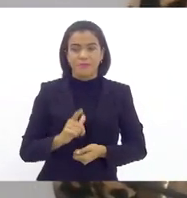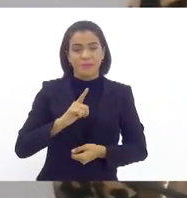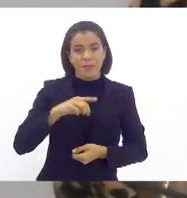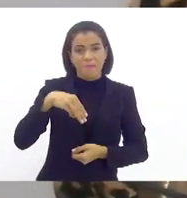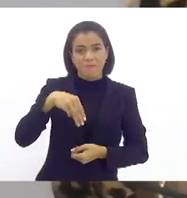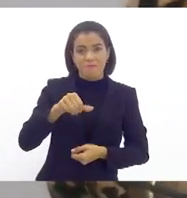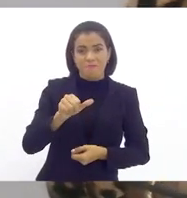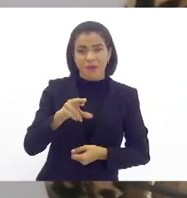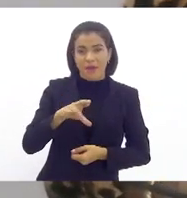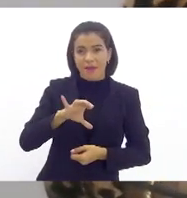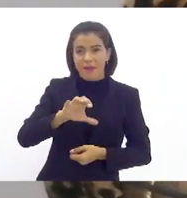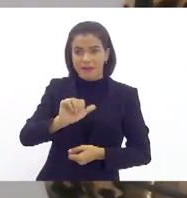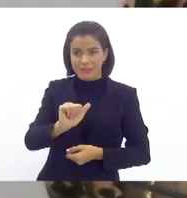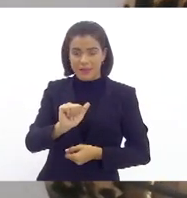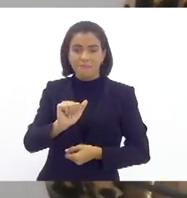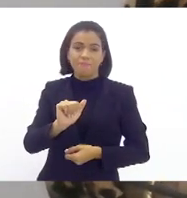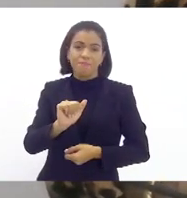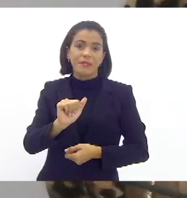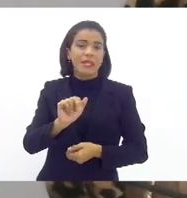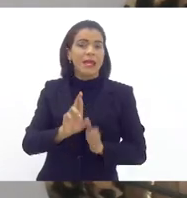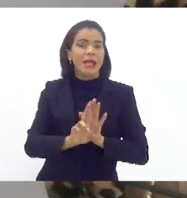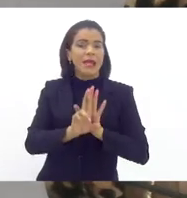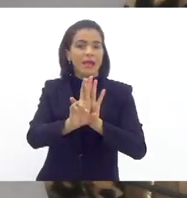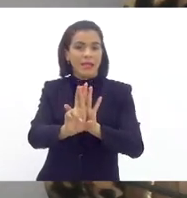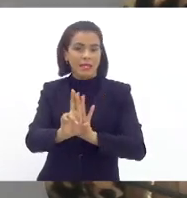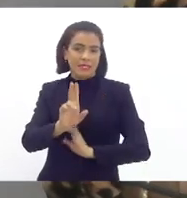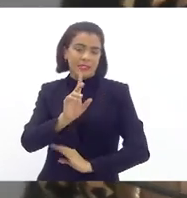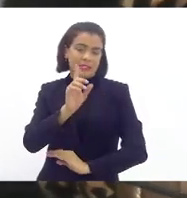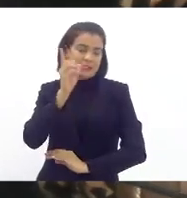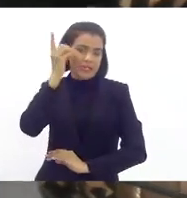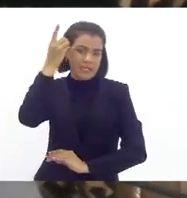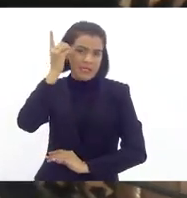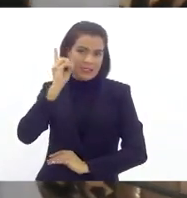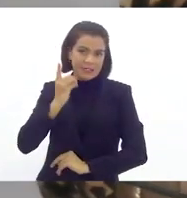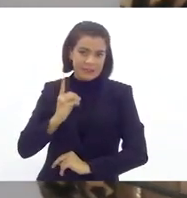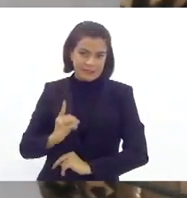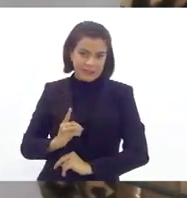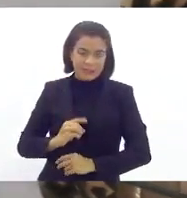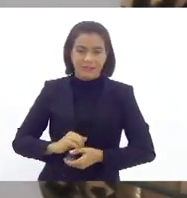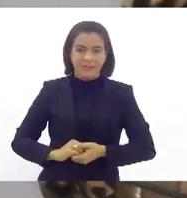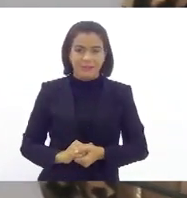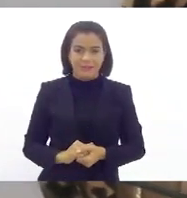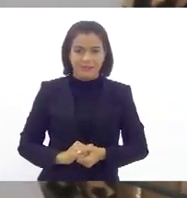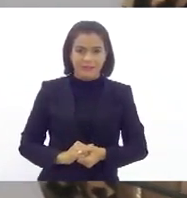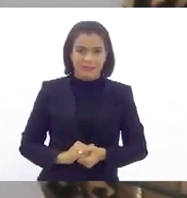Márcia, que é do mandado da Dani Balbi. Está aí, presente. Uma salda de palmas. Está lá.